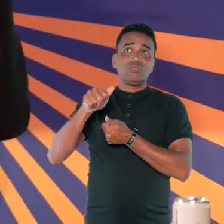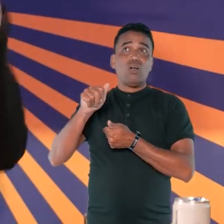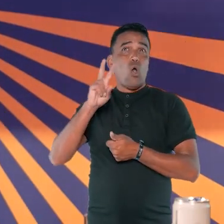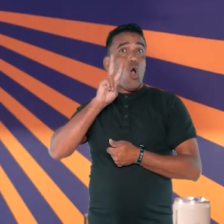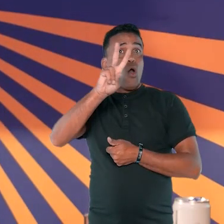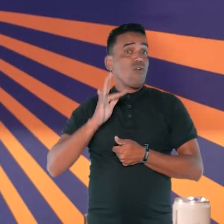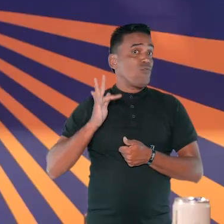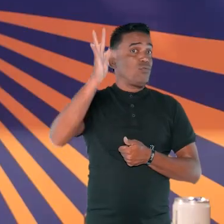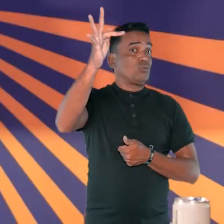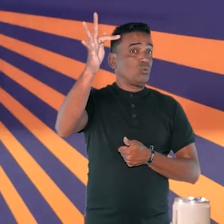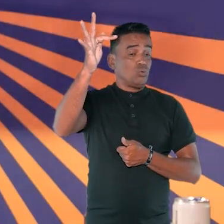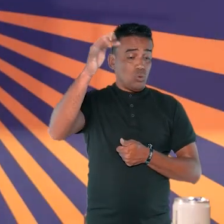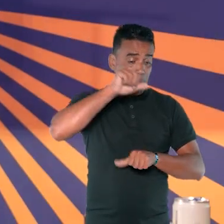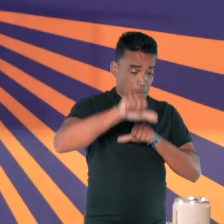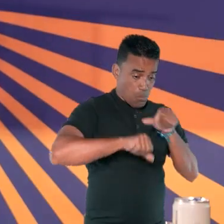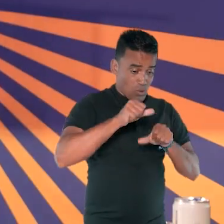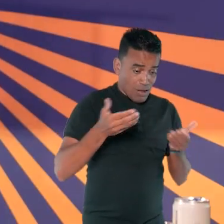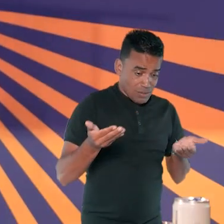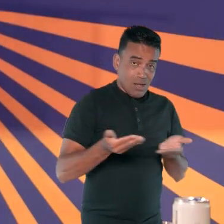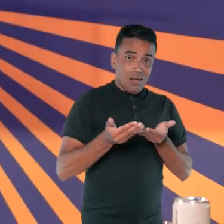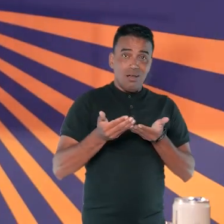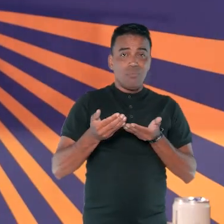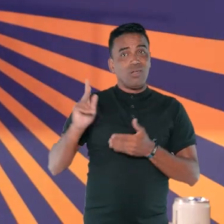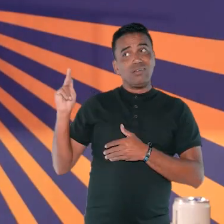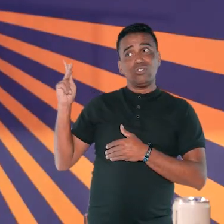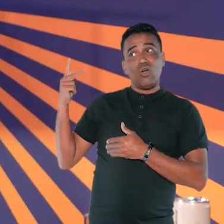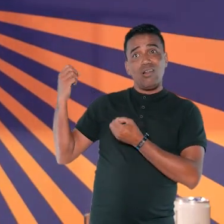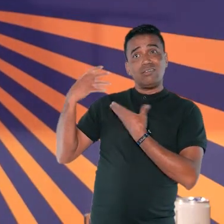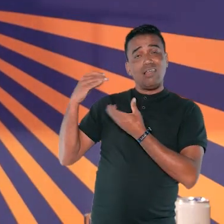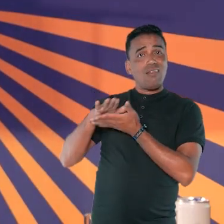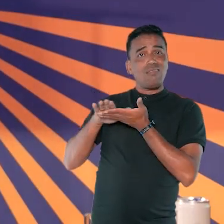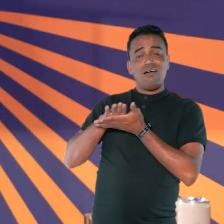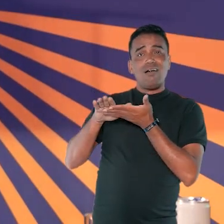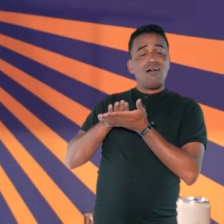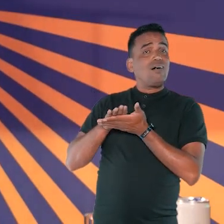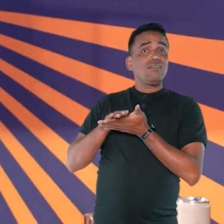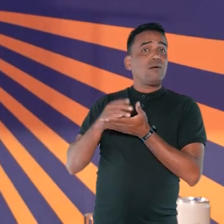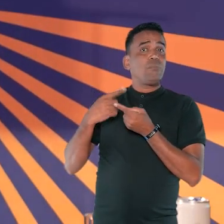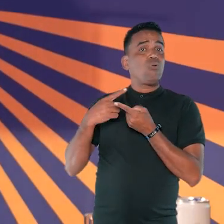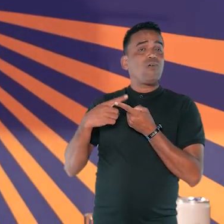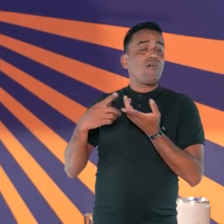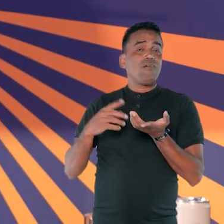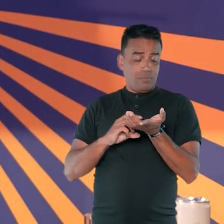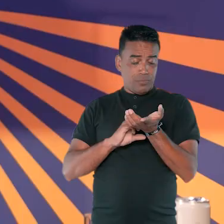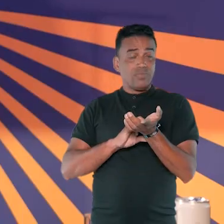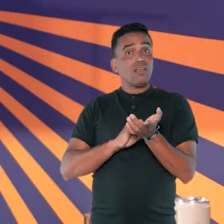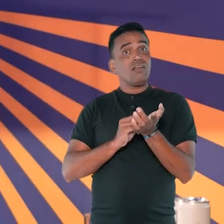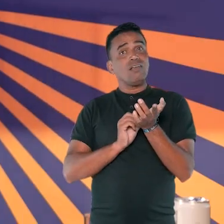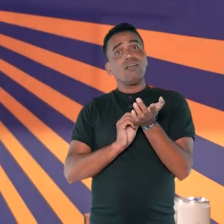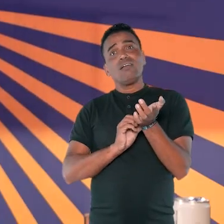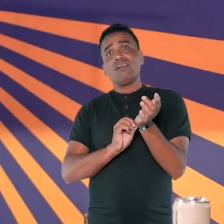e refazer nossos procedimentos, é porque a história não nos ensina nada disso por uma razão simples. O que nós estamos vivendo agora, nós